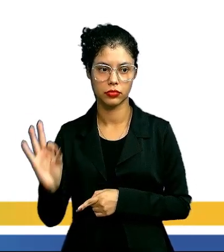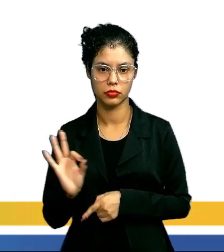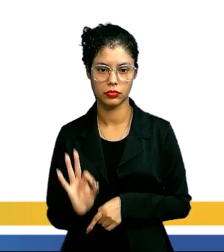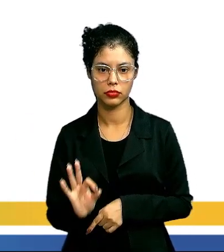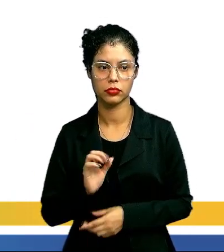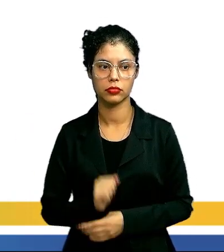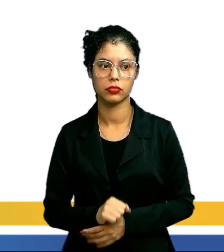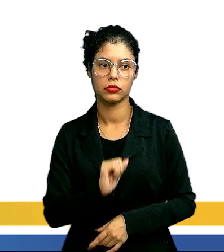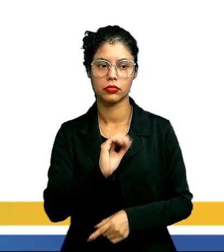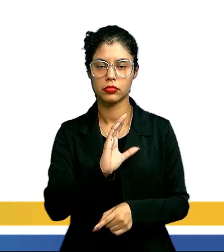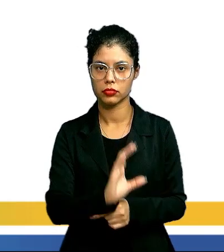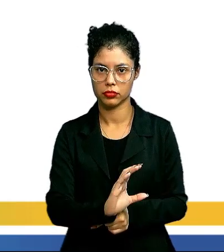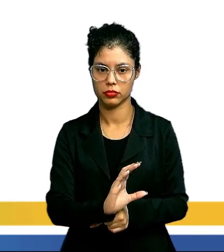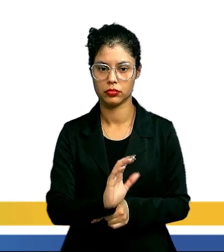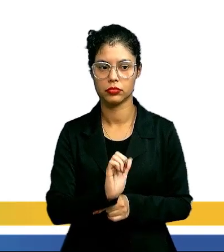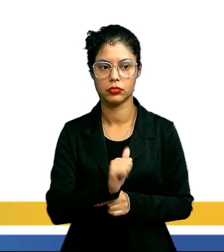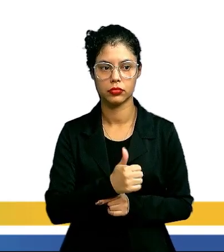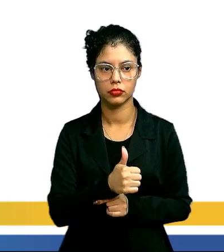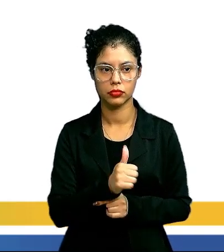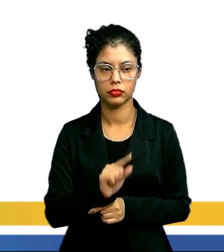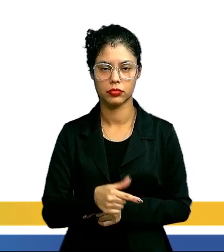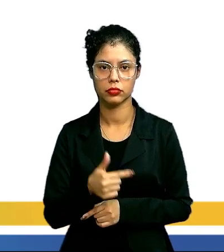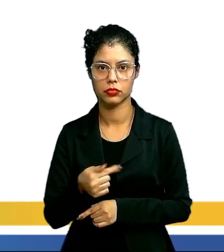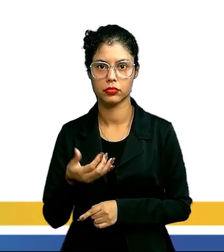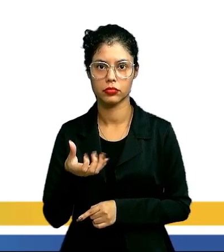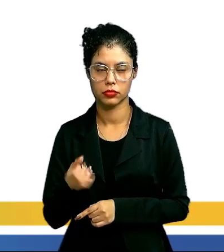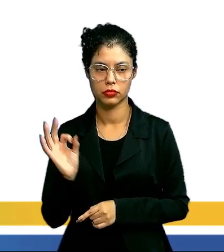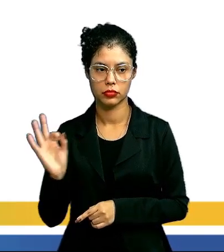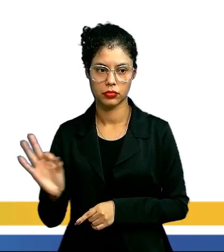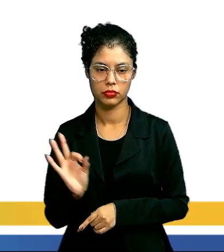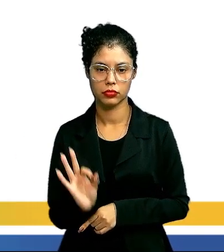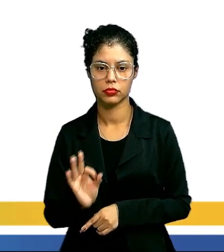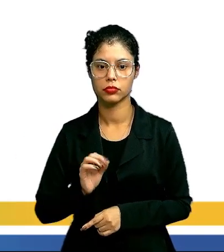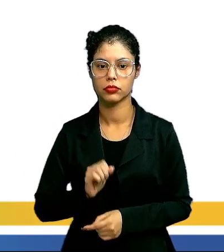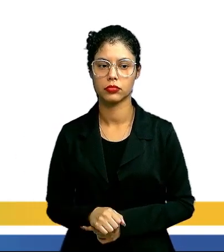8,23% alternativa c 11,76%